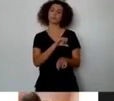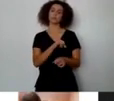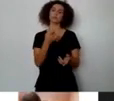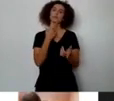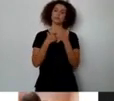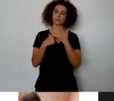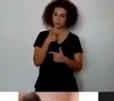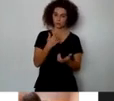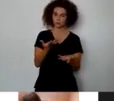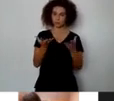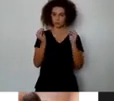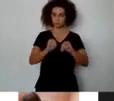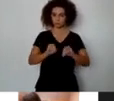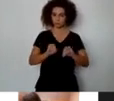Coisa.